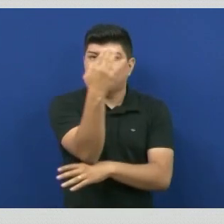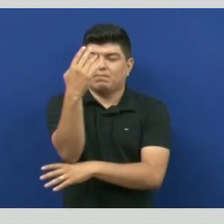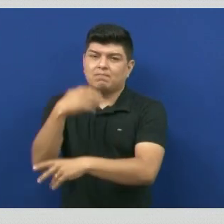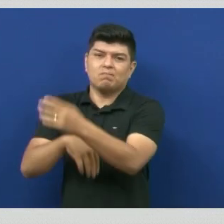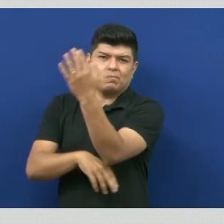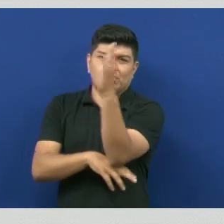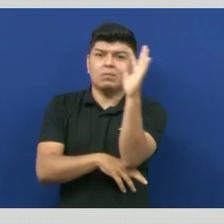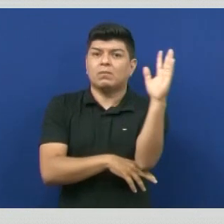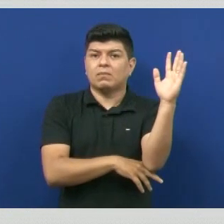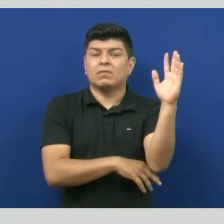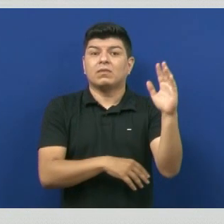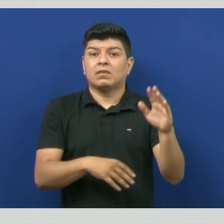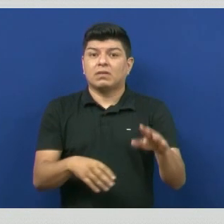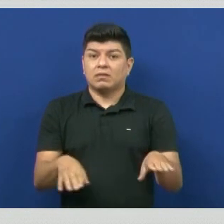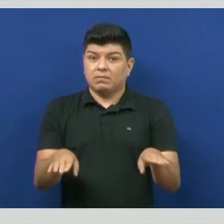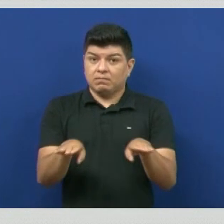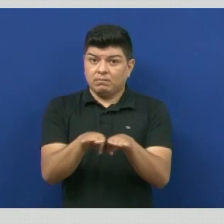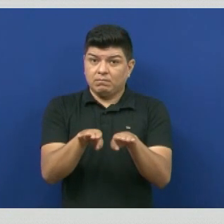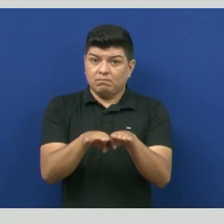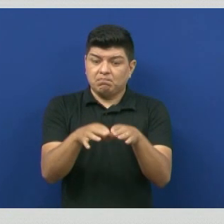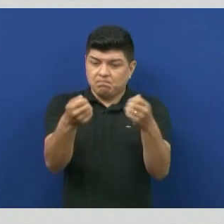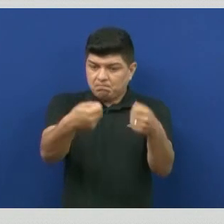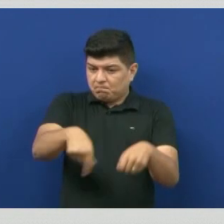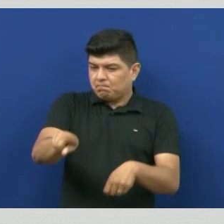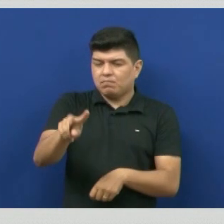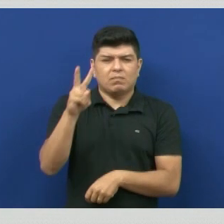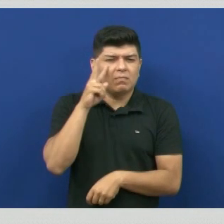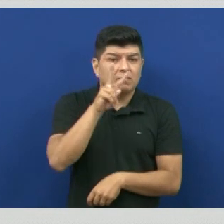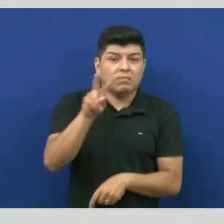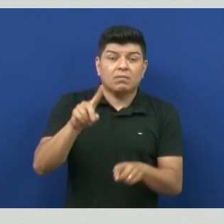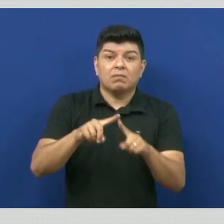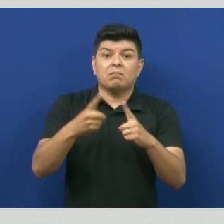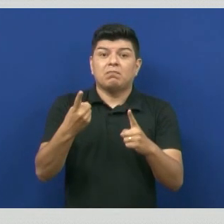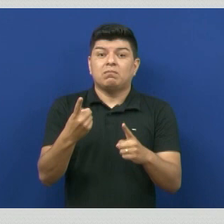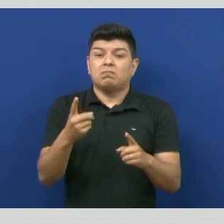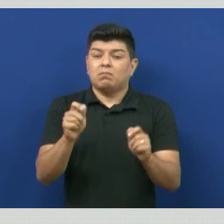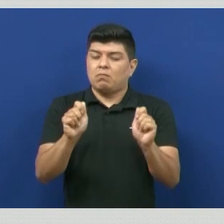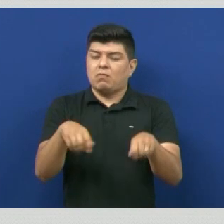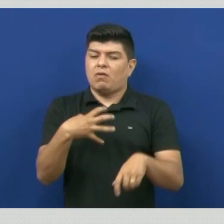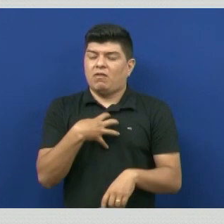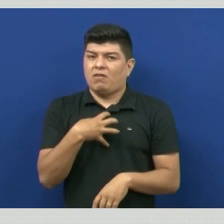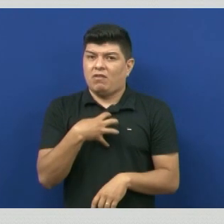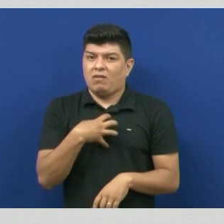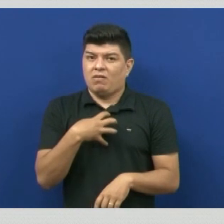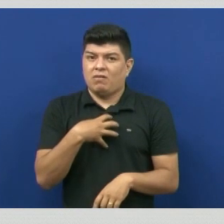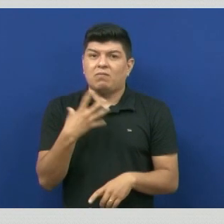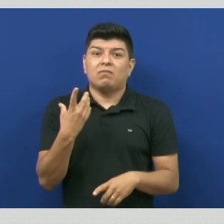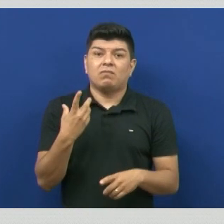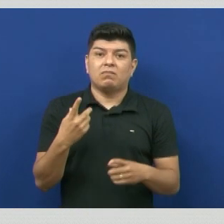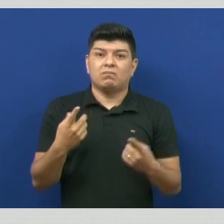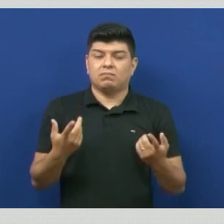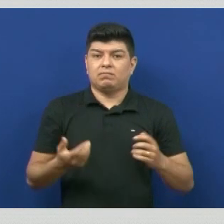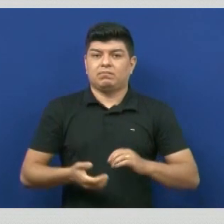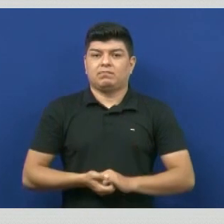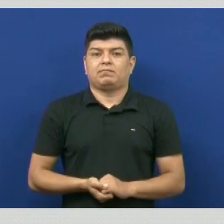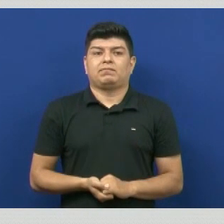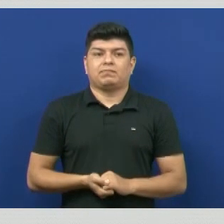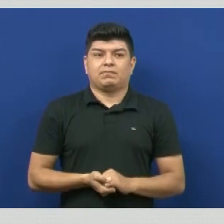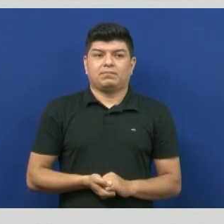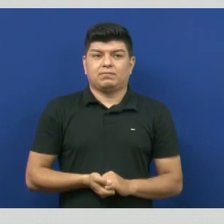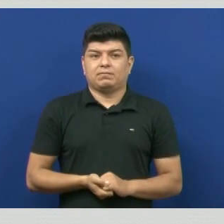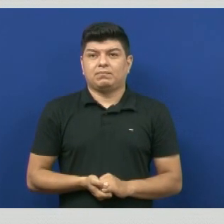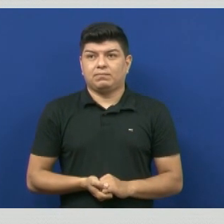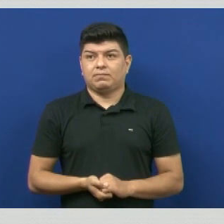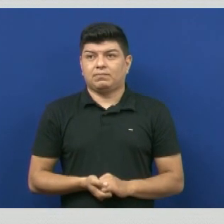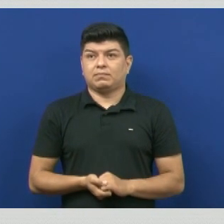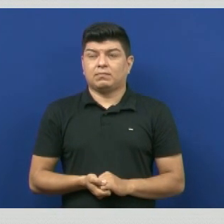tá? Necessariamente eu não preciso vê-las, mas eu posso senti-las através dos meus outros sentidos.